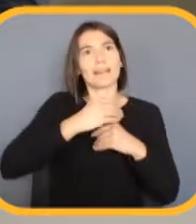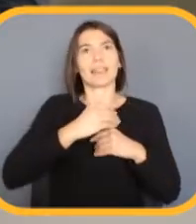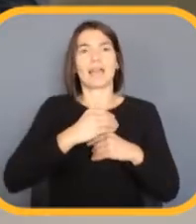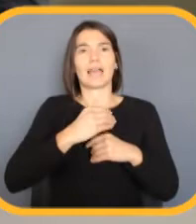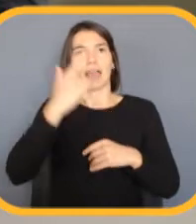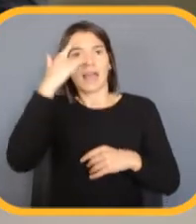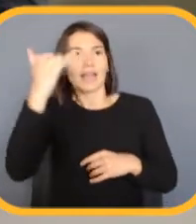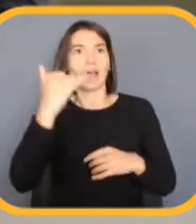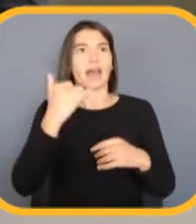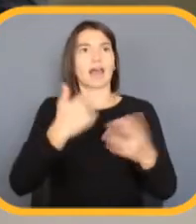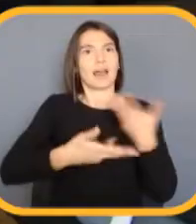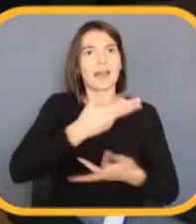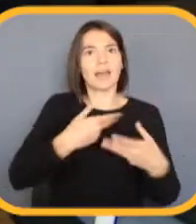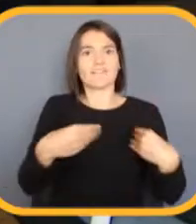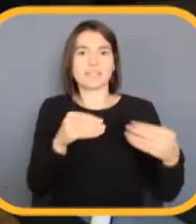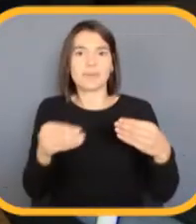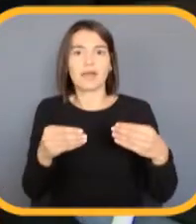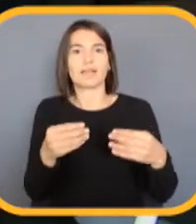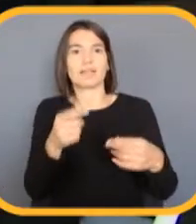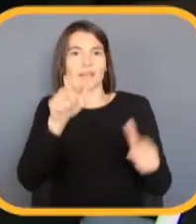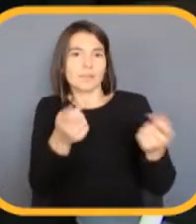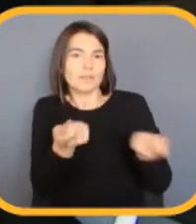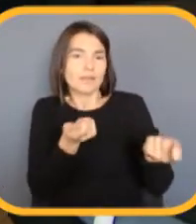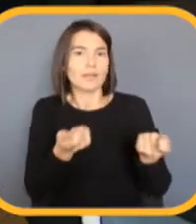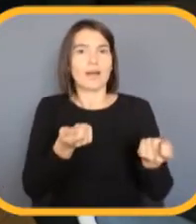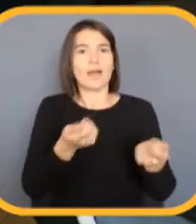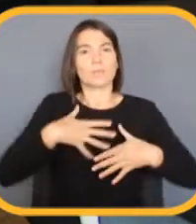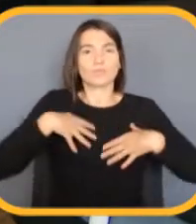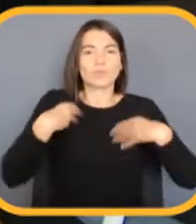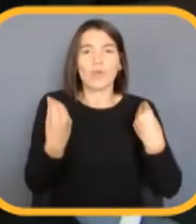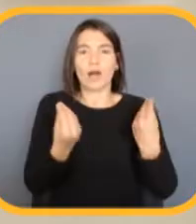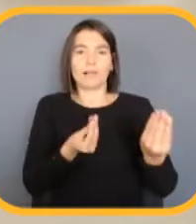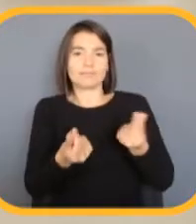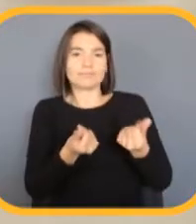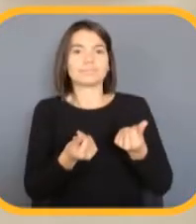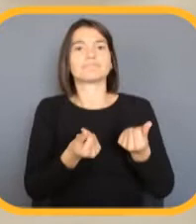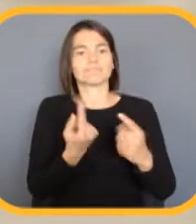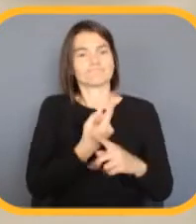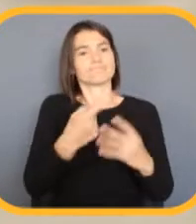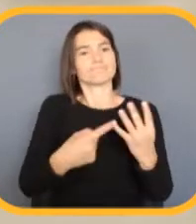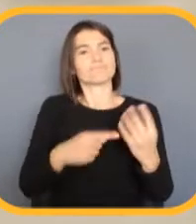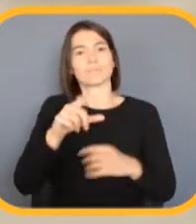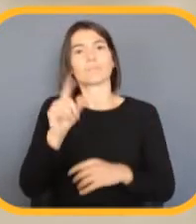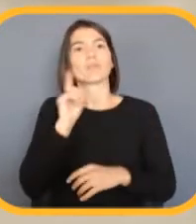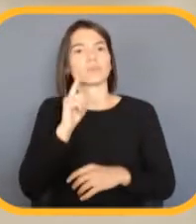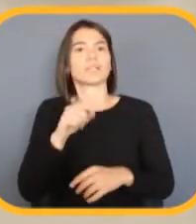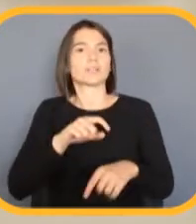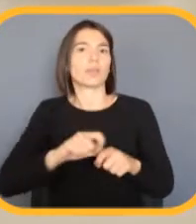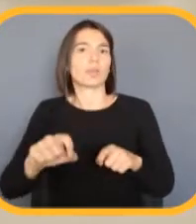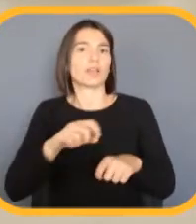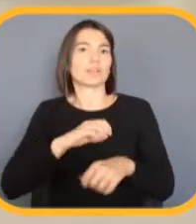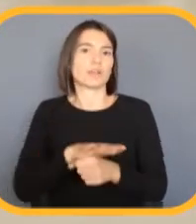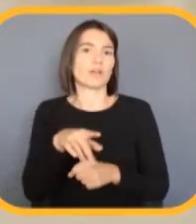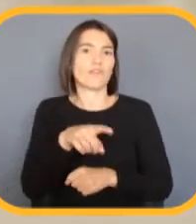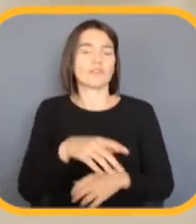flexibilidade, criatividade, pensamento crítico, gestão de pessoas, né? Gestão emocional, e todas essas partes também foram muito importantes durante a Covid.